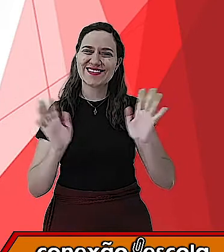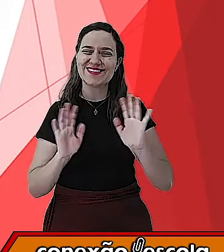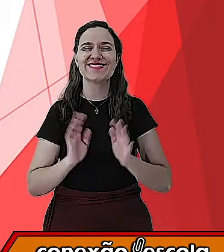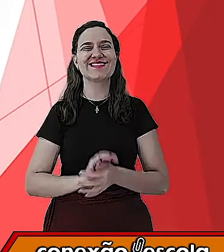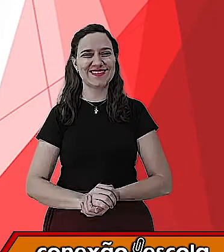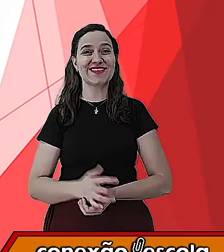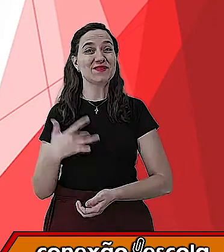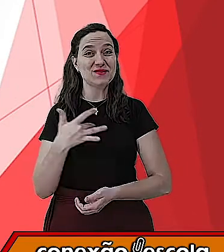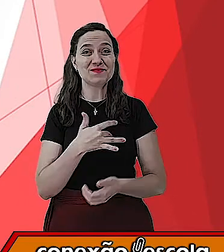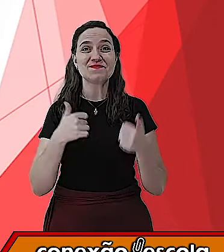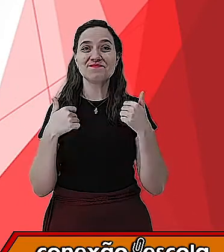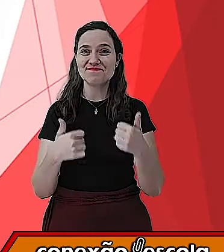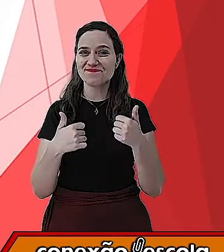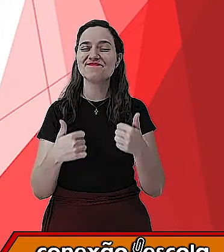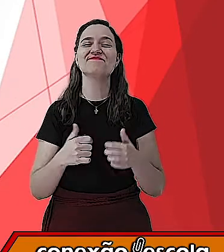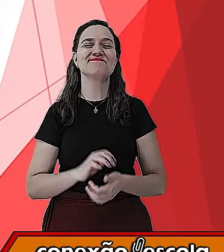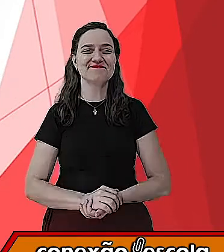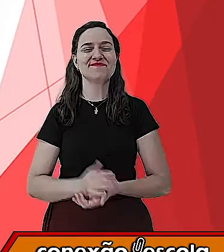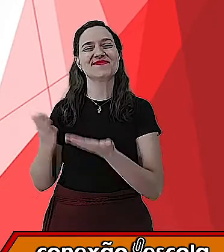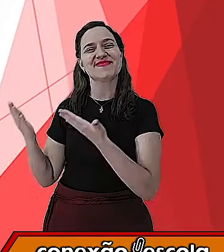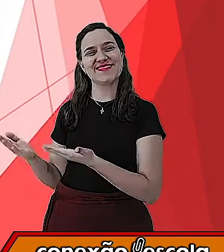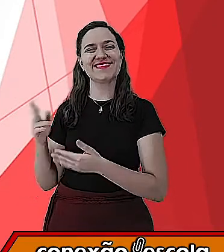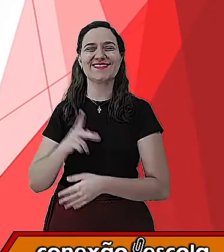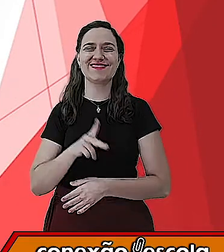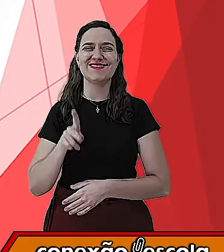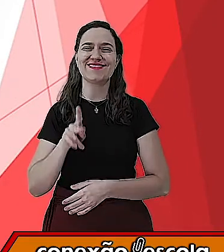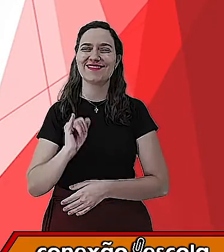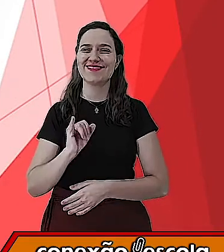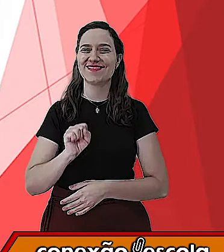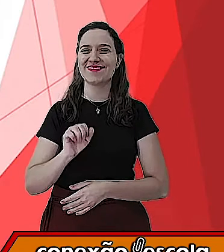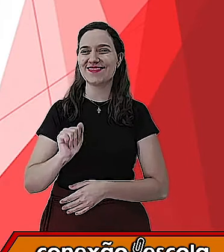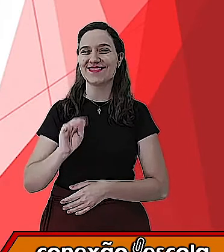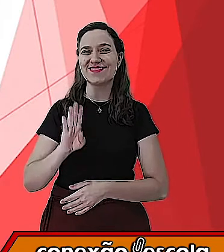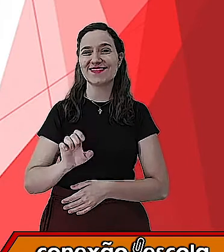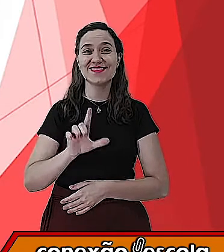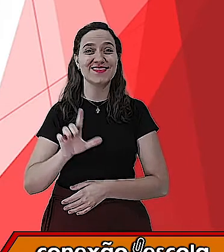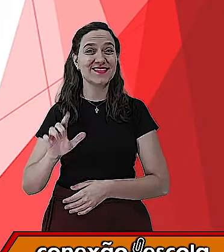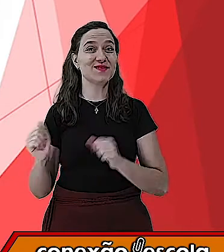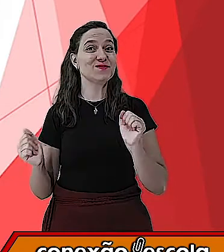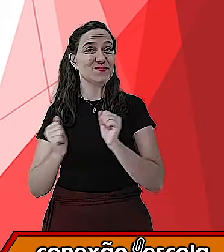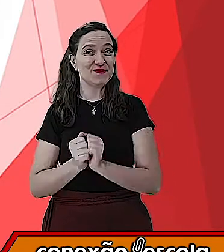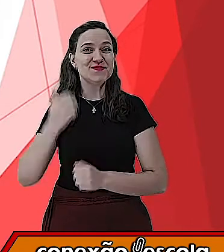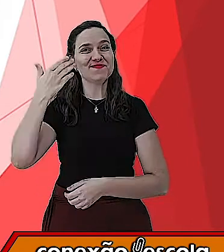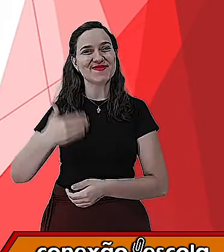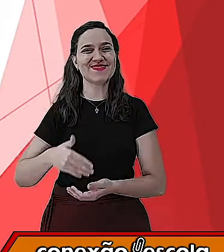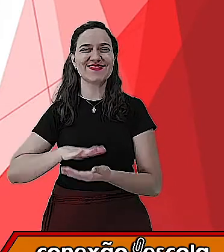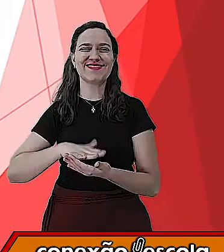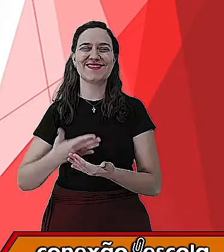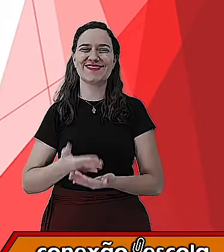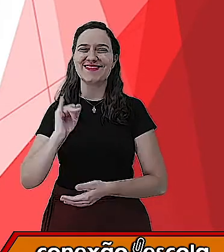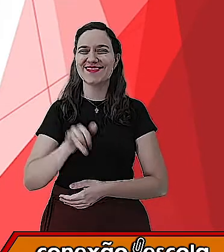Olá, pessoal! Tudo bem com vocês? Eu sou a professora Isabela e essa é a intérprete